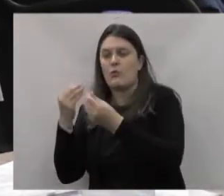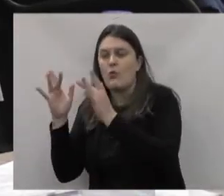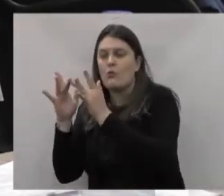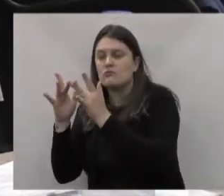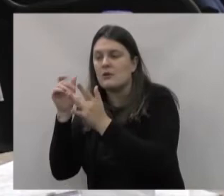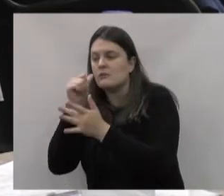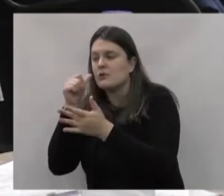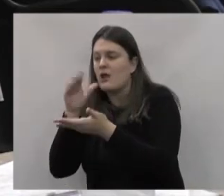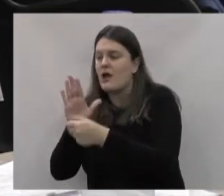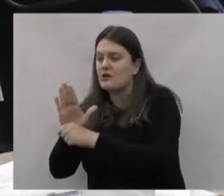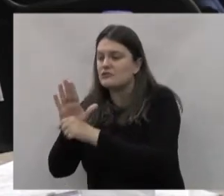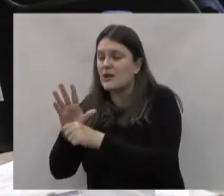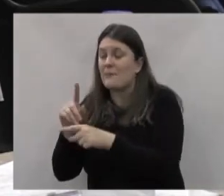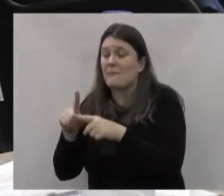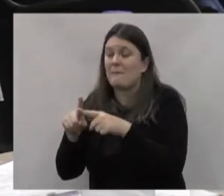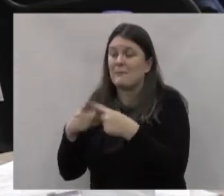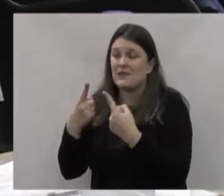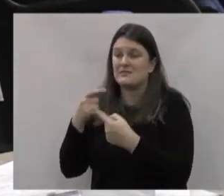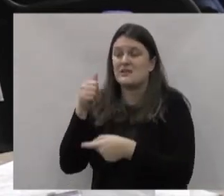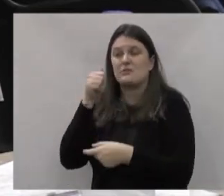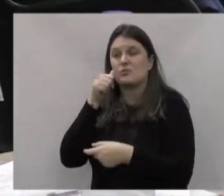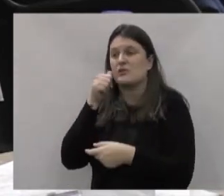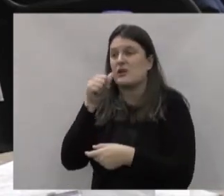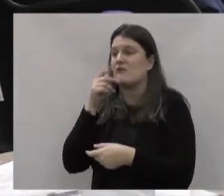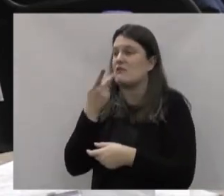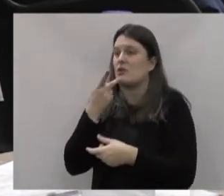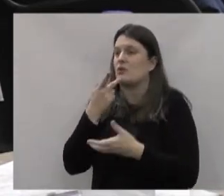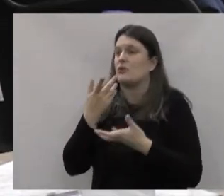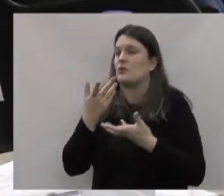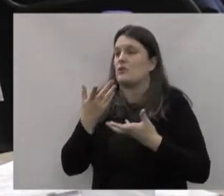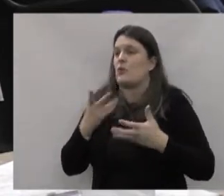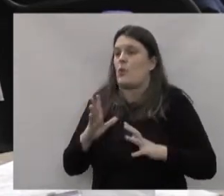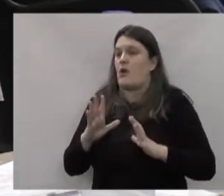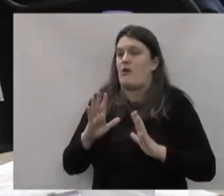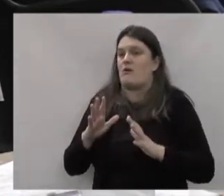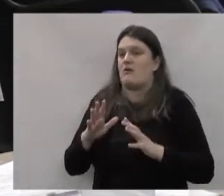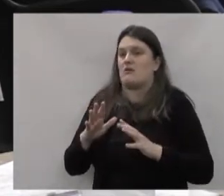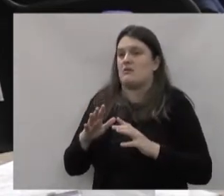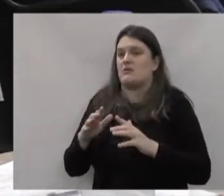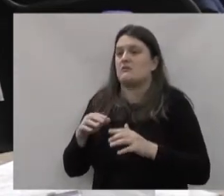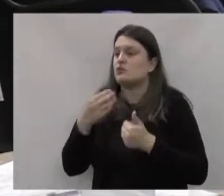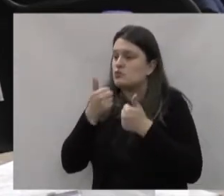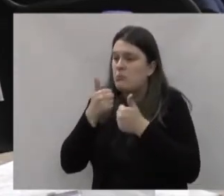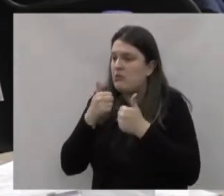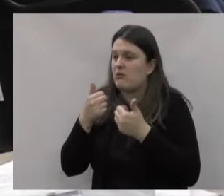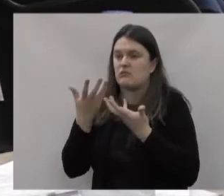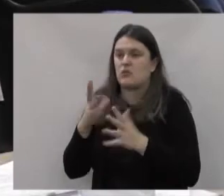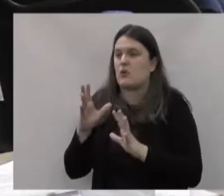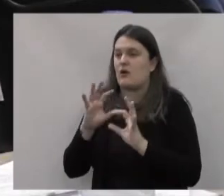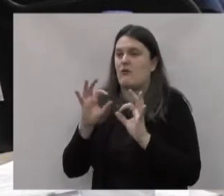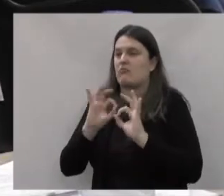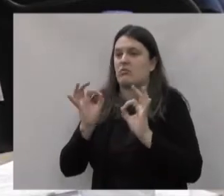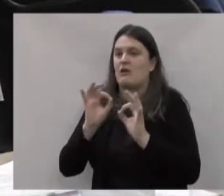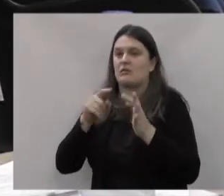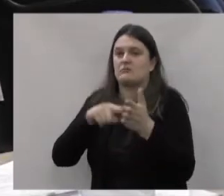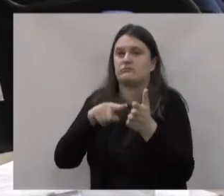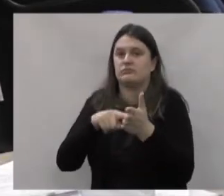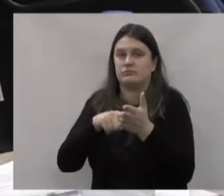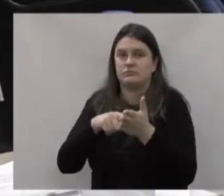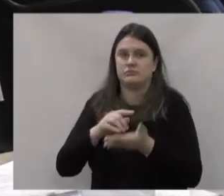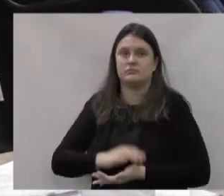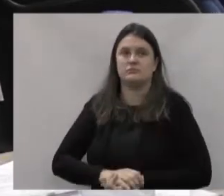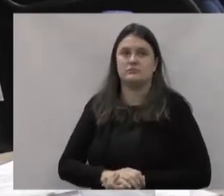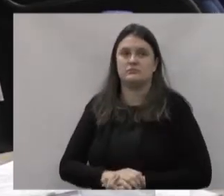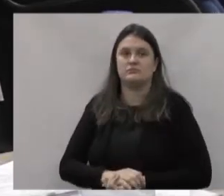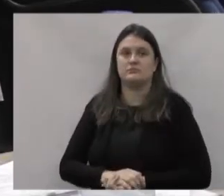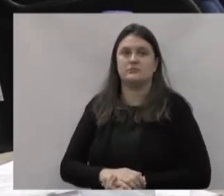mulher, mas infelizmente também ela disse que estava tudo bem e não quis relatar nada.